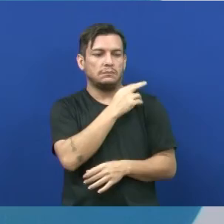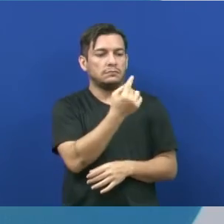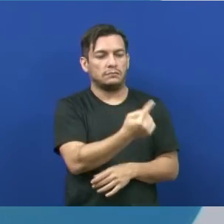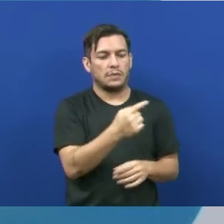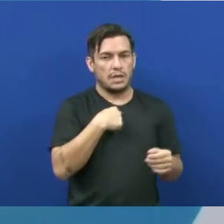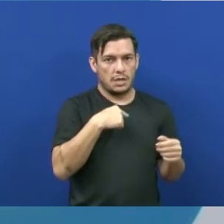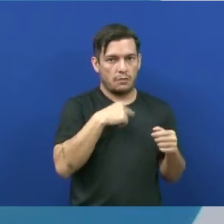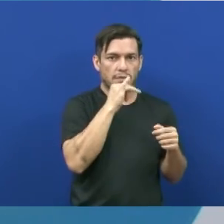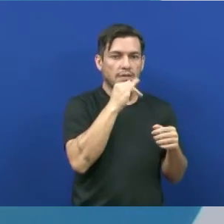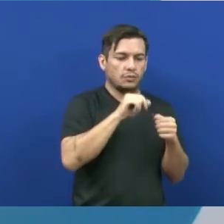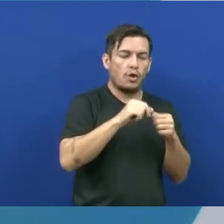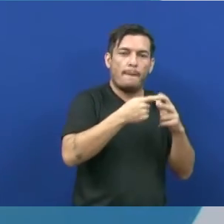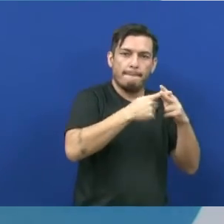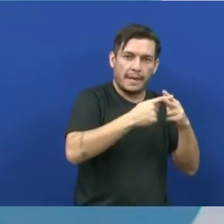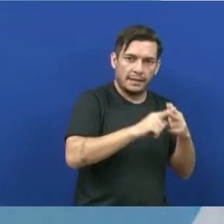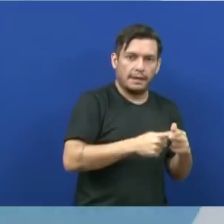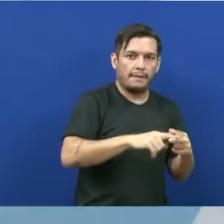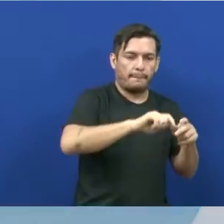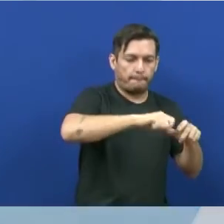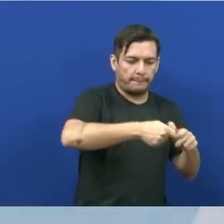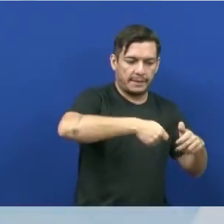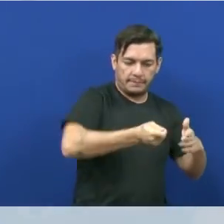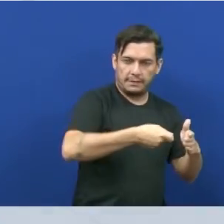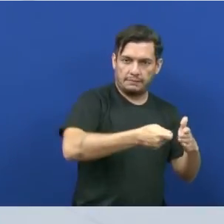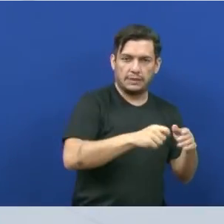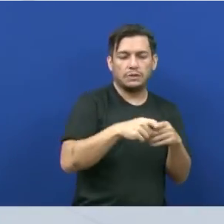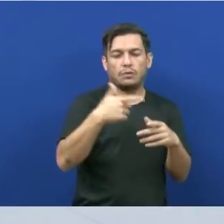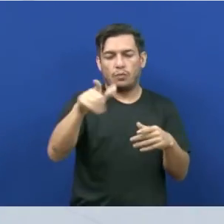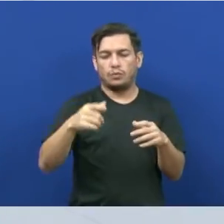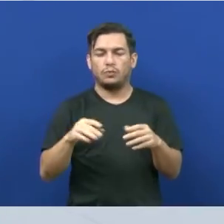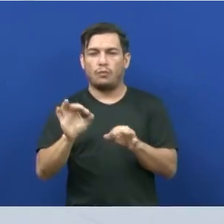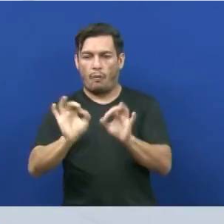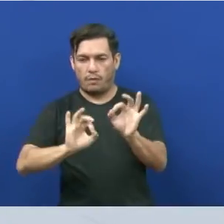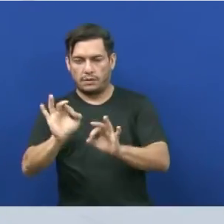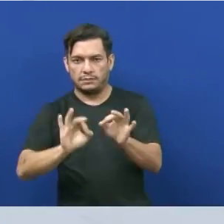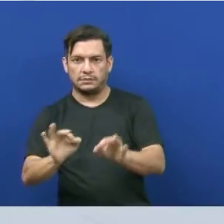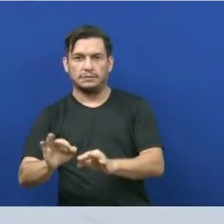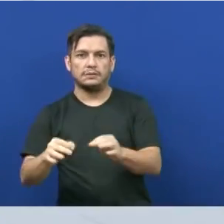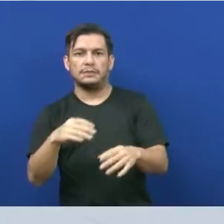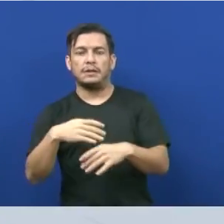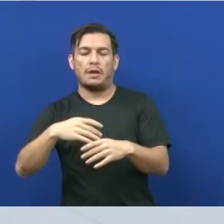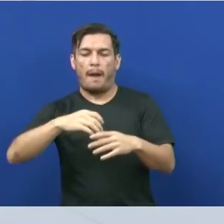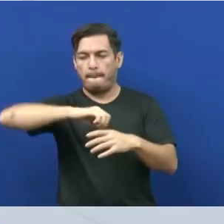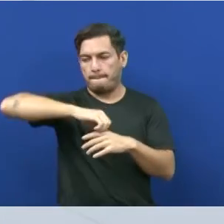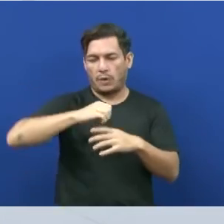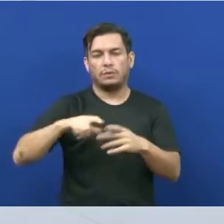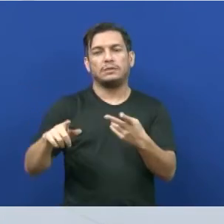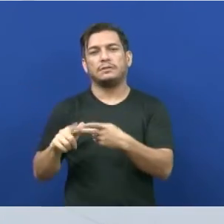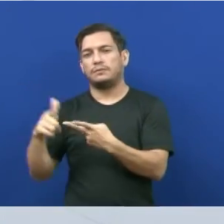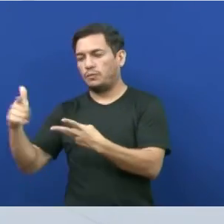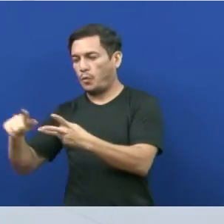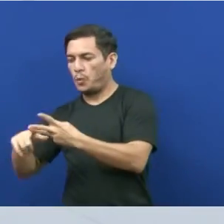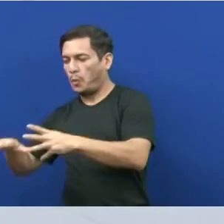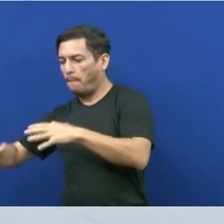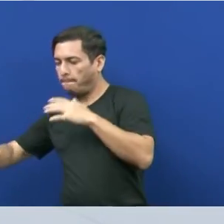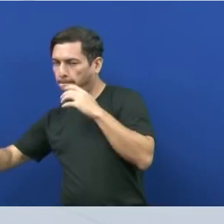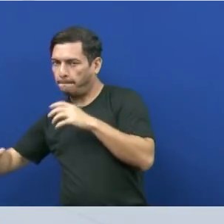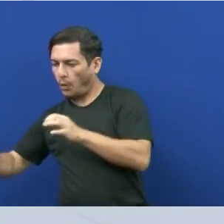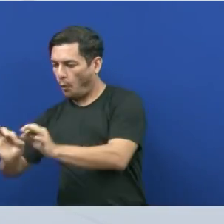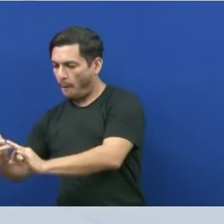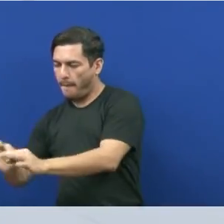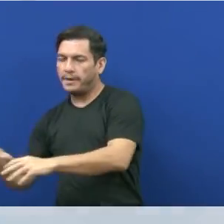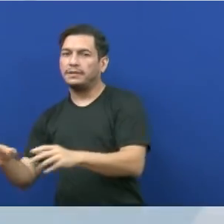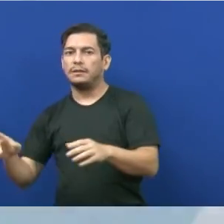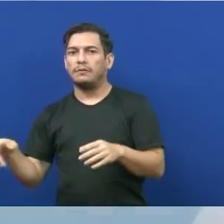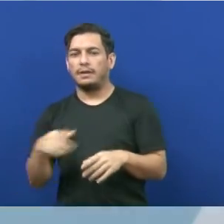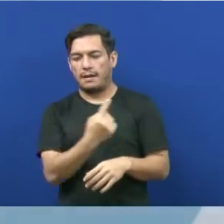tarefa. Um faz só um parafuso, o outro põe uma liga, o outro faz uma outra coisa. O operário, o trabalhador, ele não tem um conhecimento nessa revolução, nessa